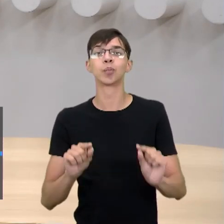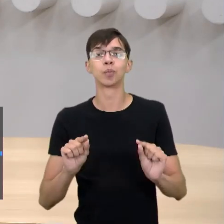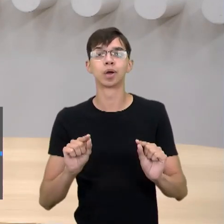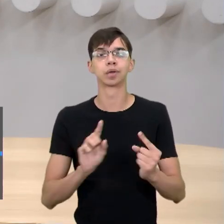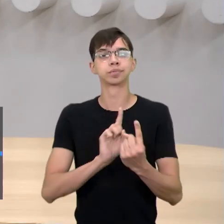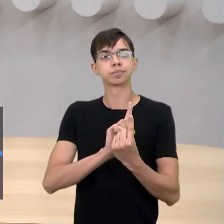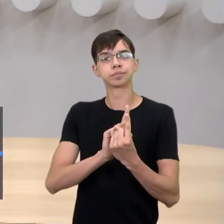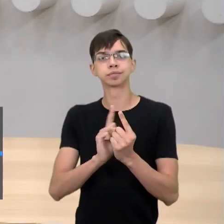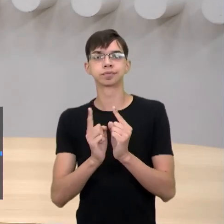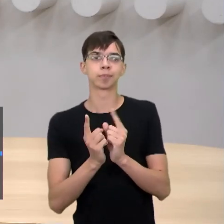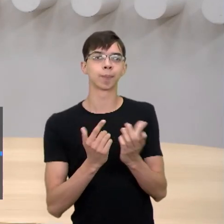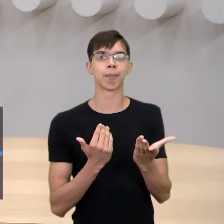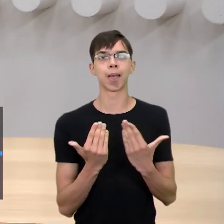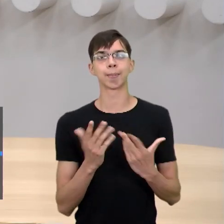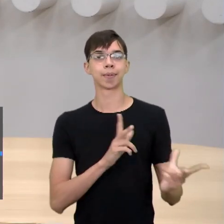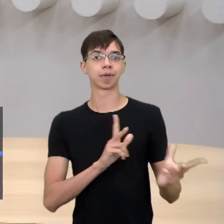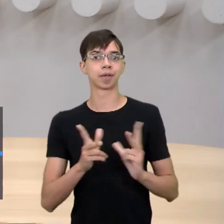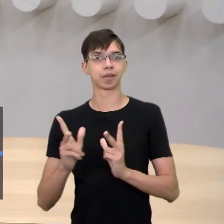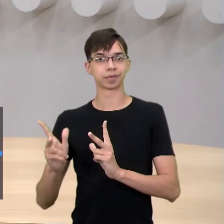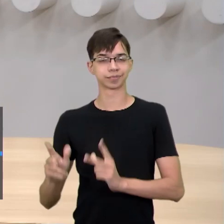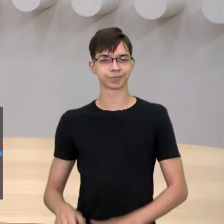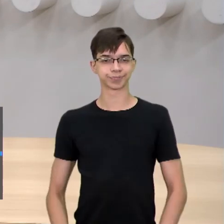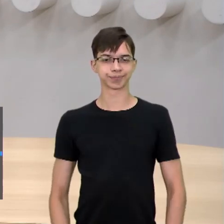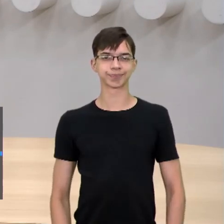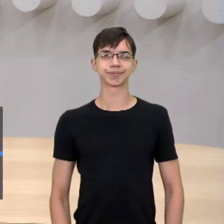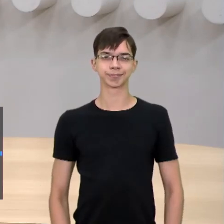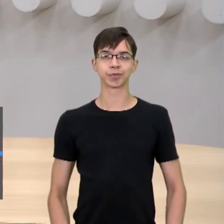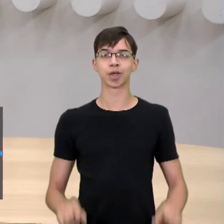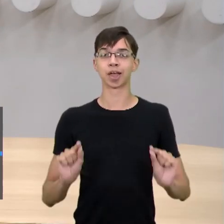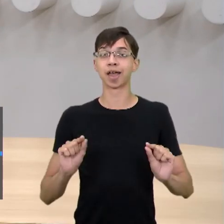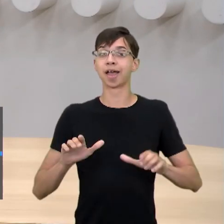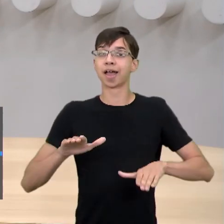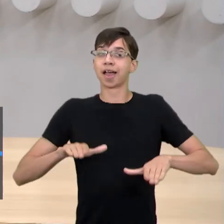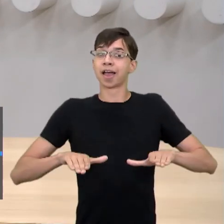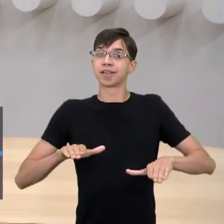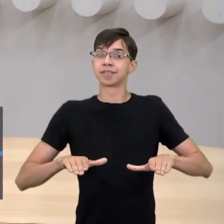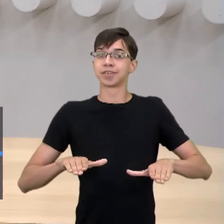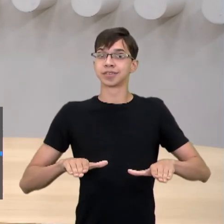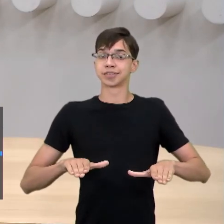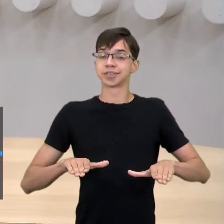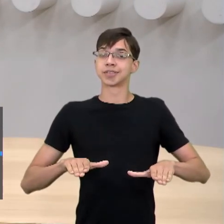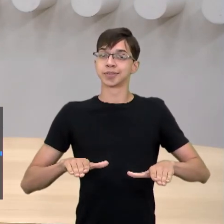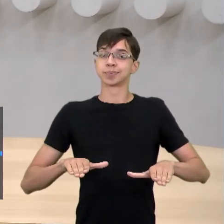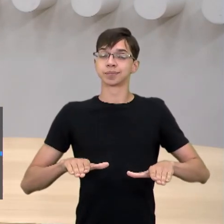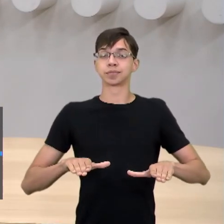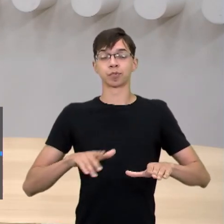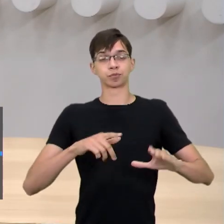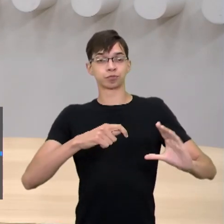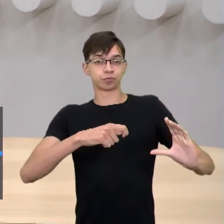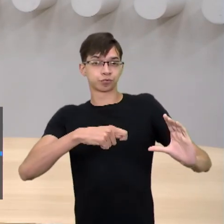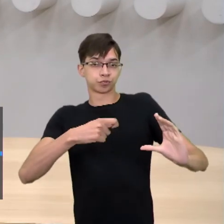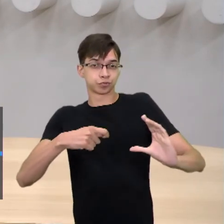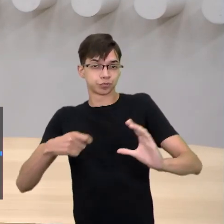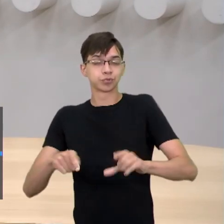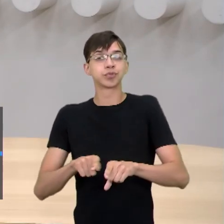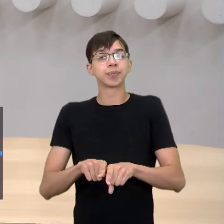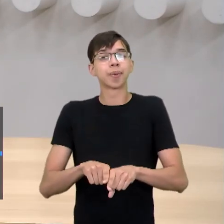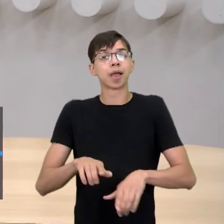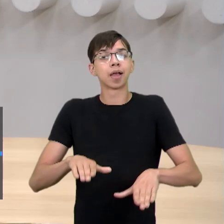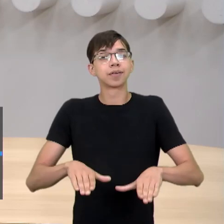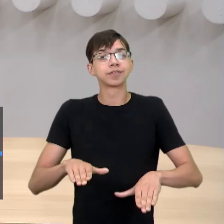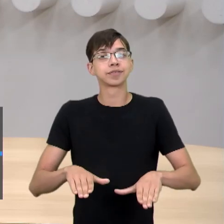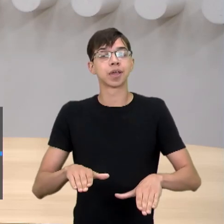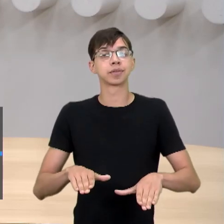interação. Assíncrona, ou às vezes, né, por vídeo, sim, mas ainda assim é uma interação, né? Então, a